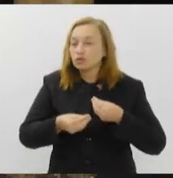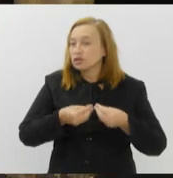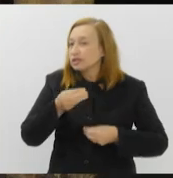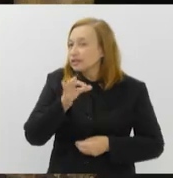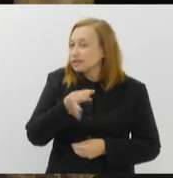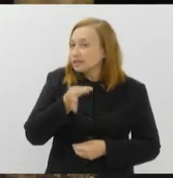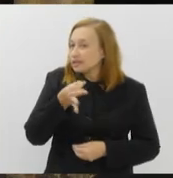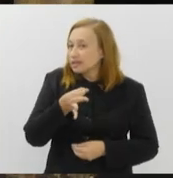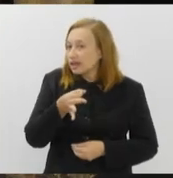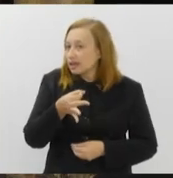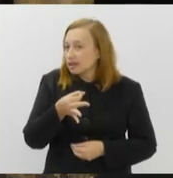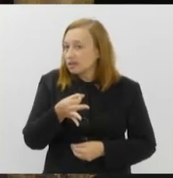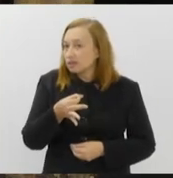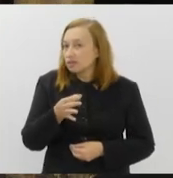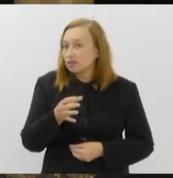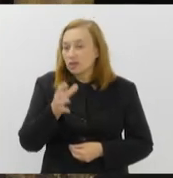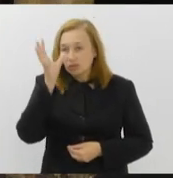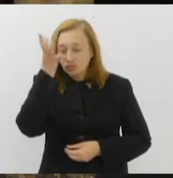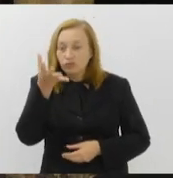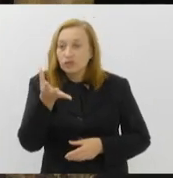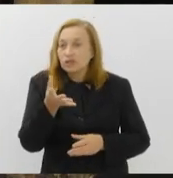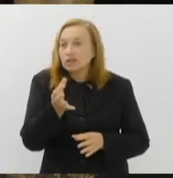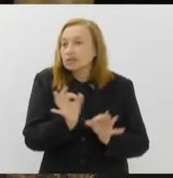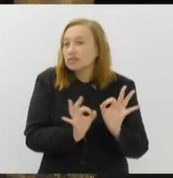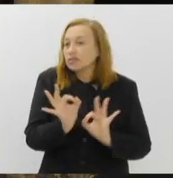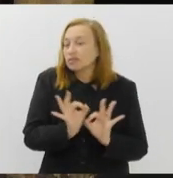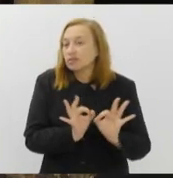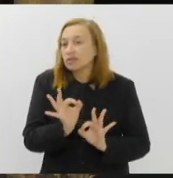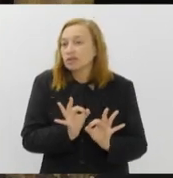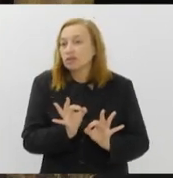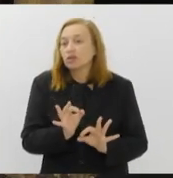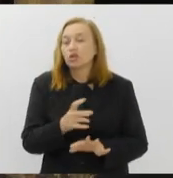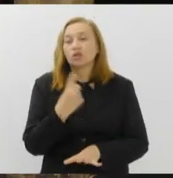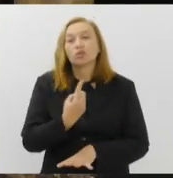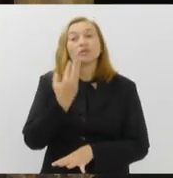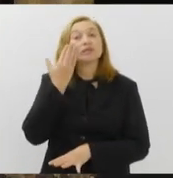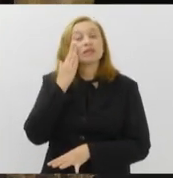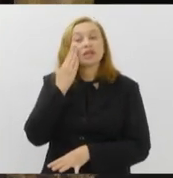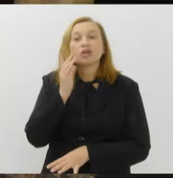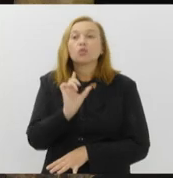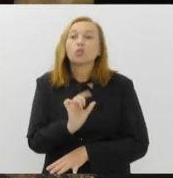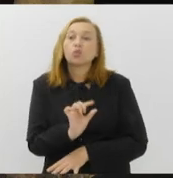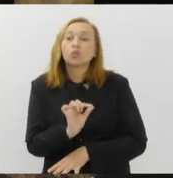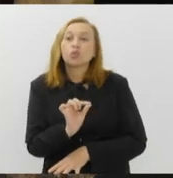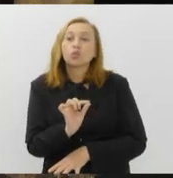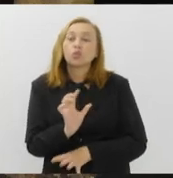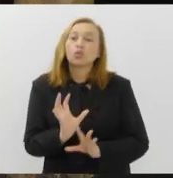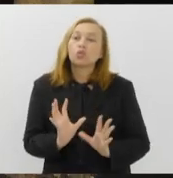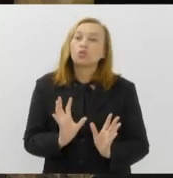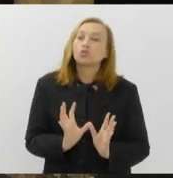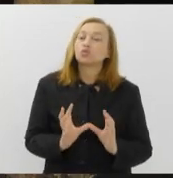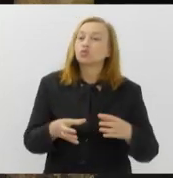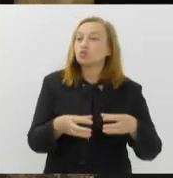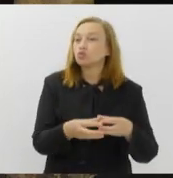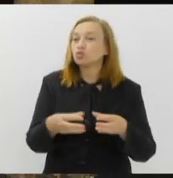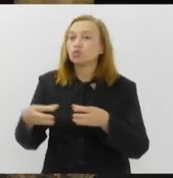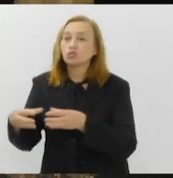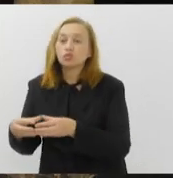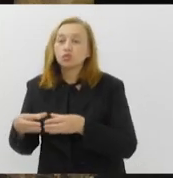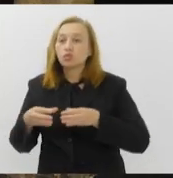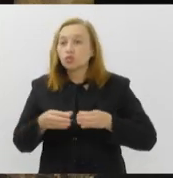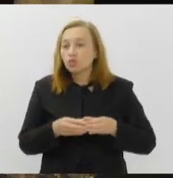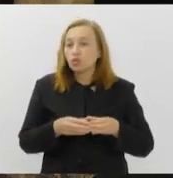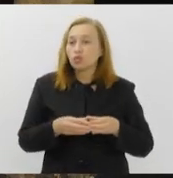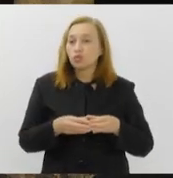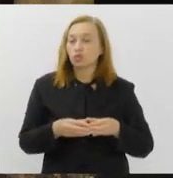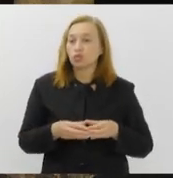fato, concretizar este plano, porque o que nós compreendemos é que os órgãos estatais estão muito, muito,